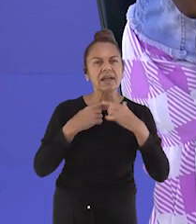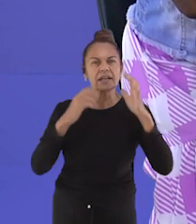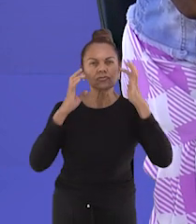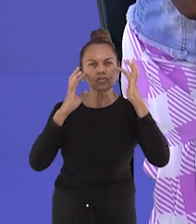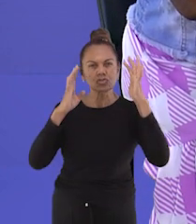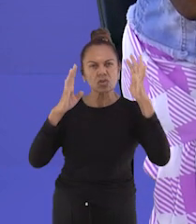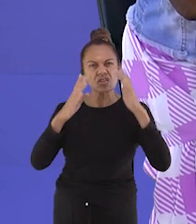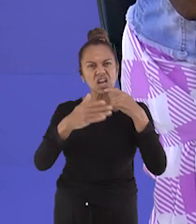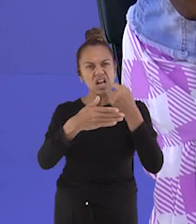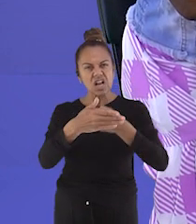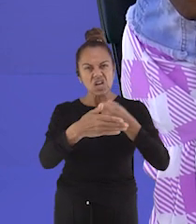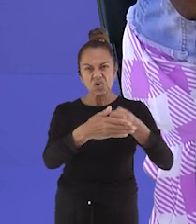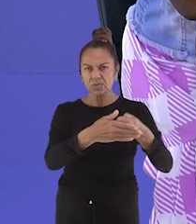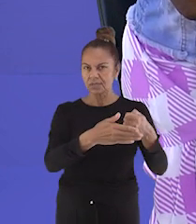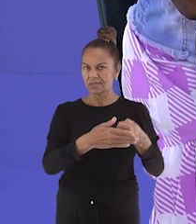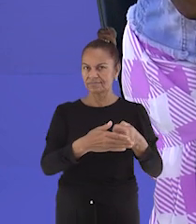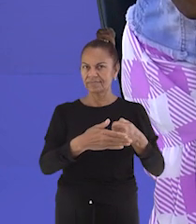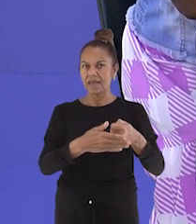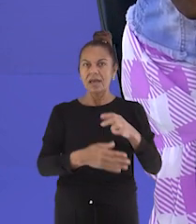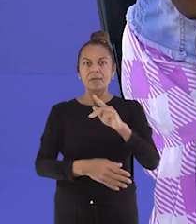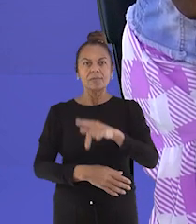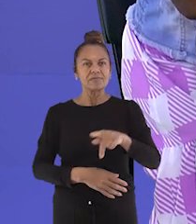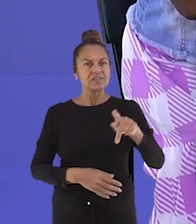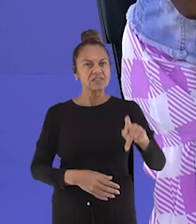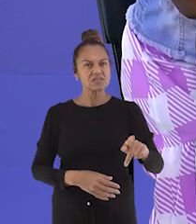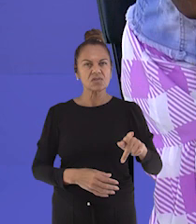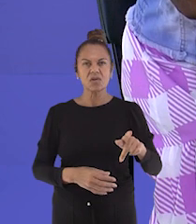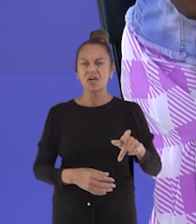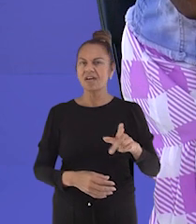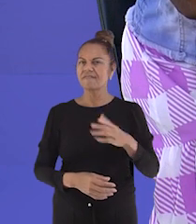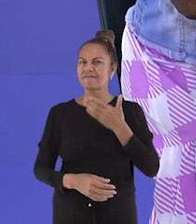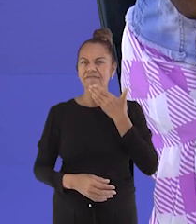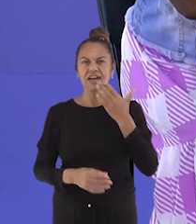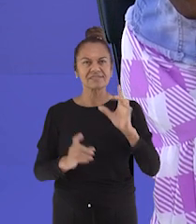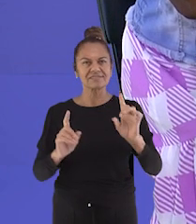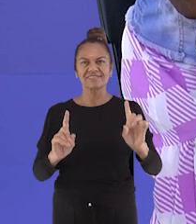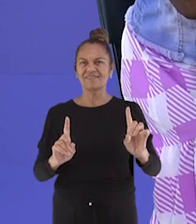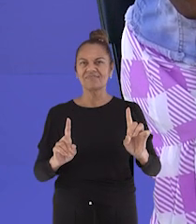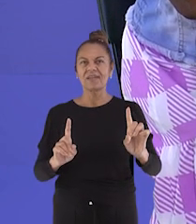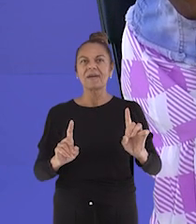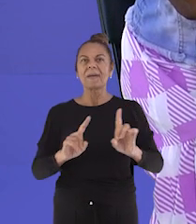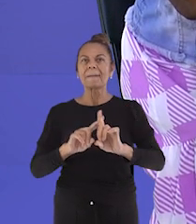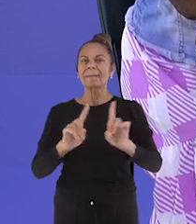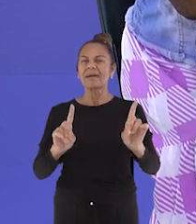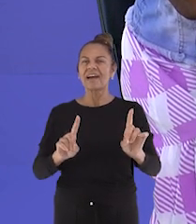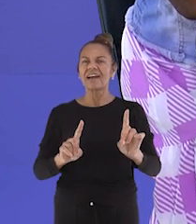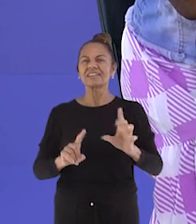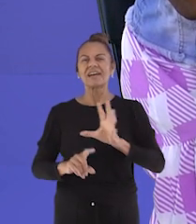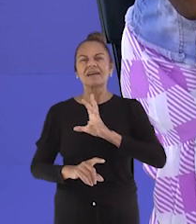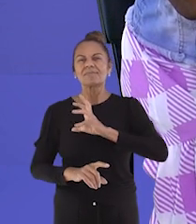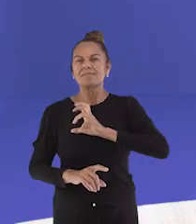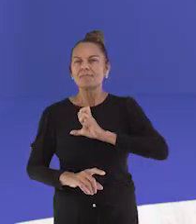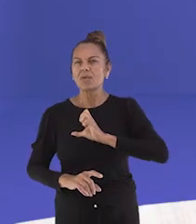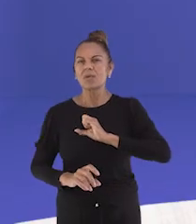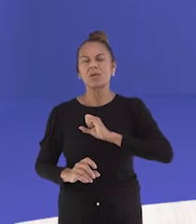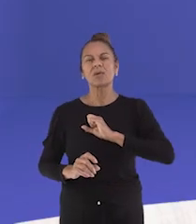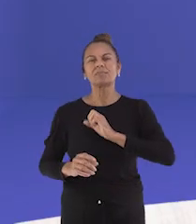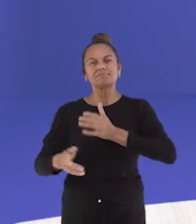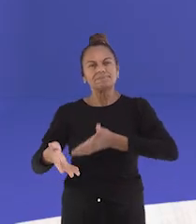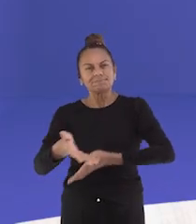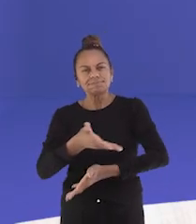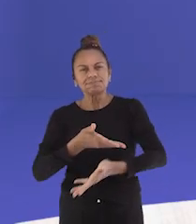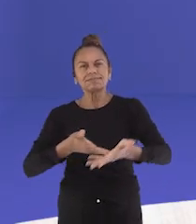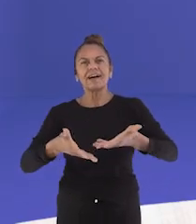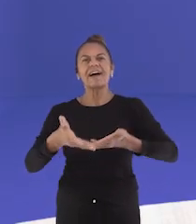profissão não é fácil. Mas com amor você consegue tudo. Foram